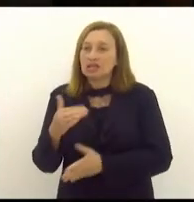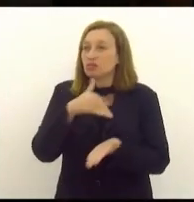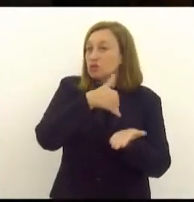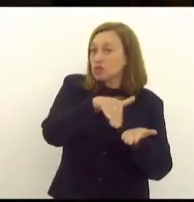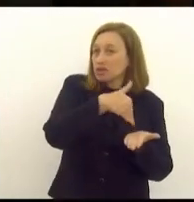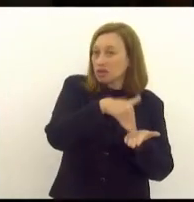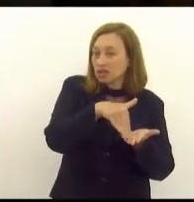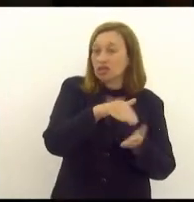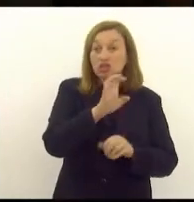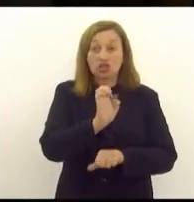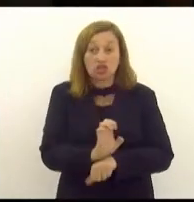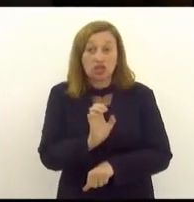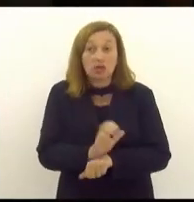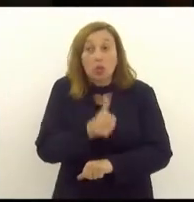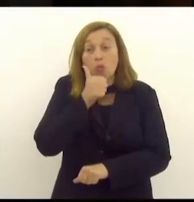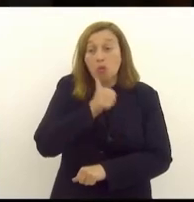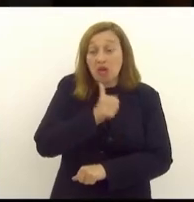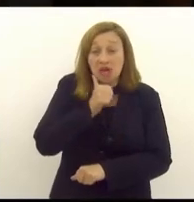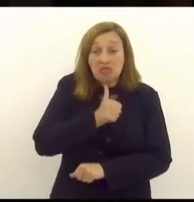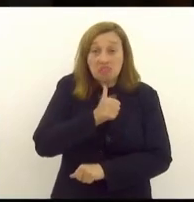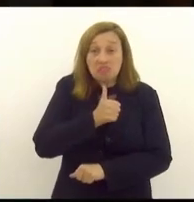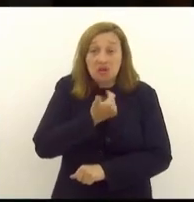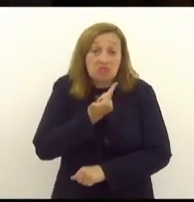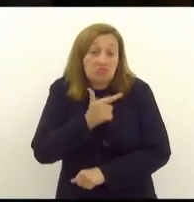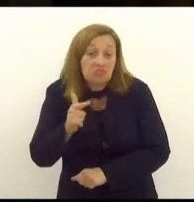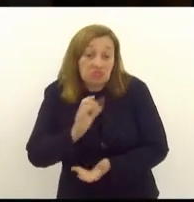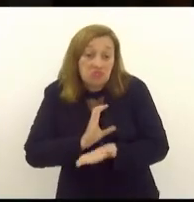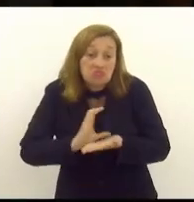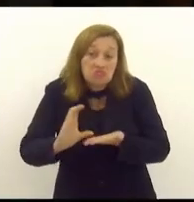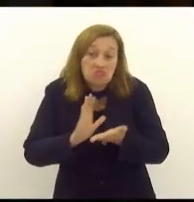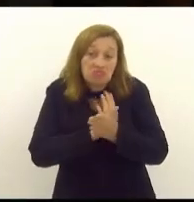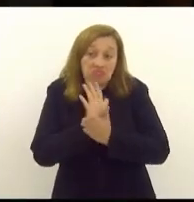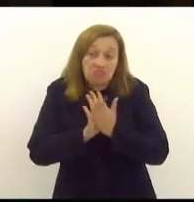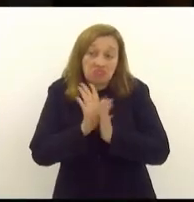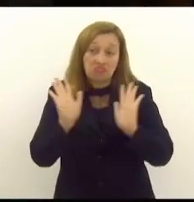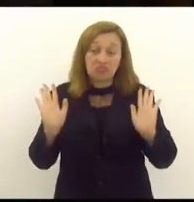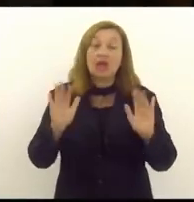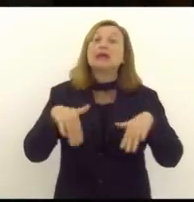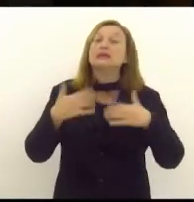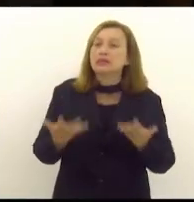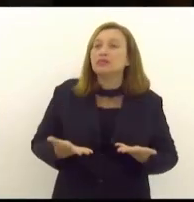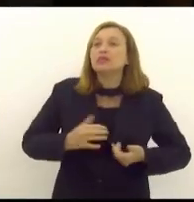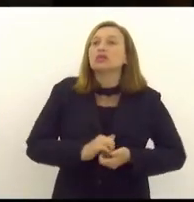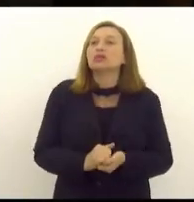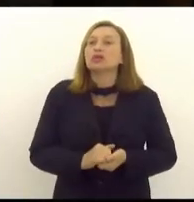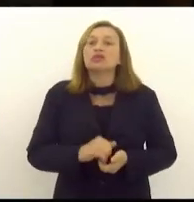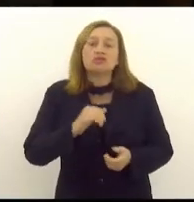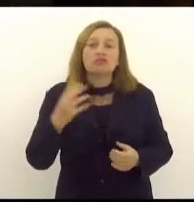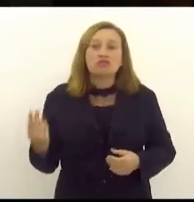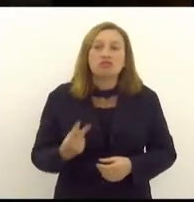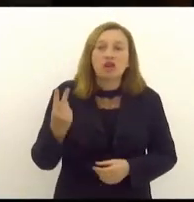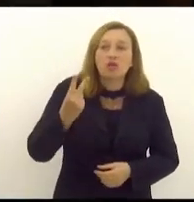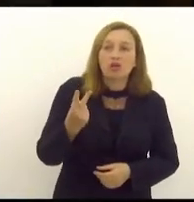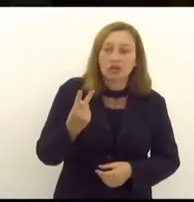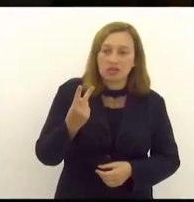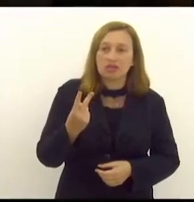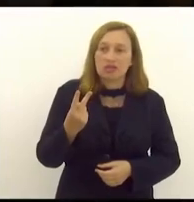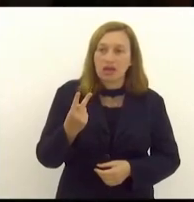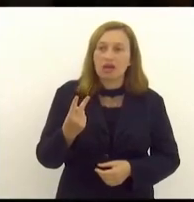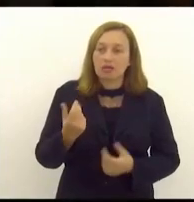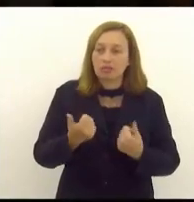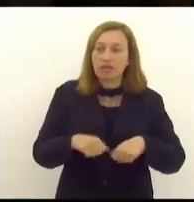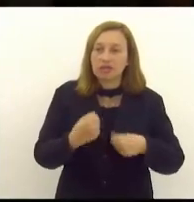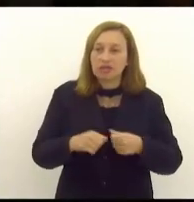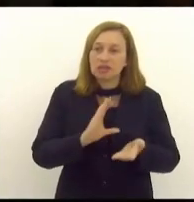Secretaria Estadual de mulheres mas que não tem recursos necessários ou seja prioridade está no recurso